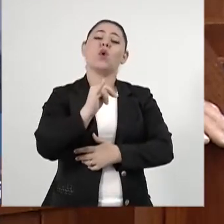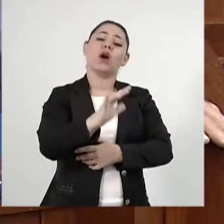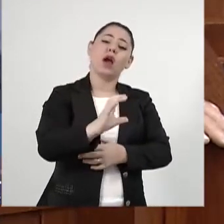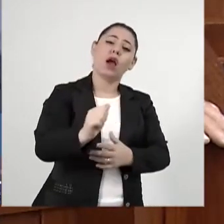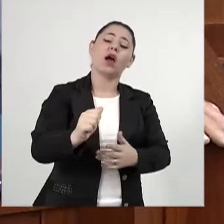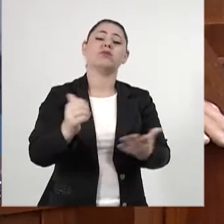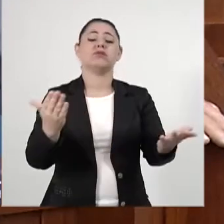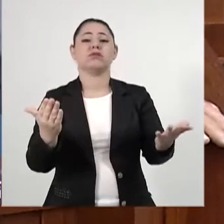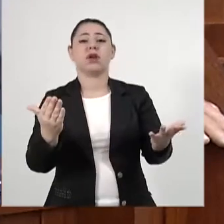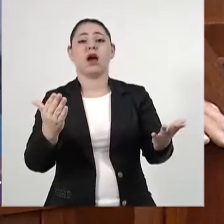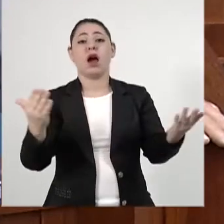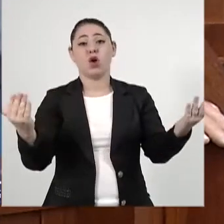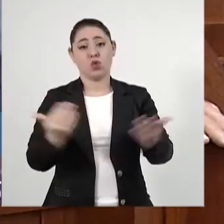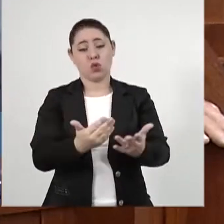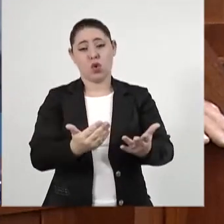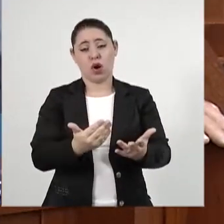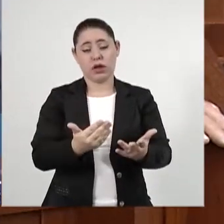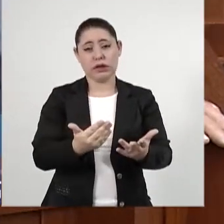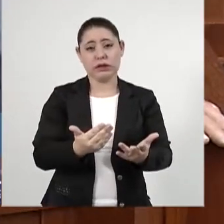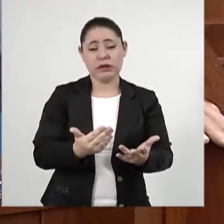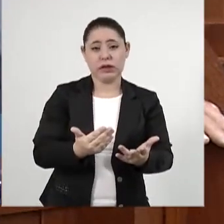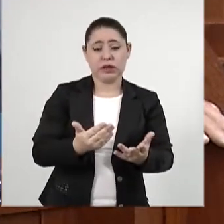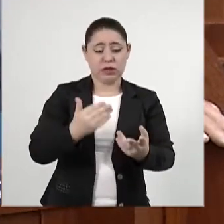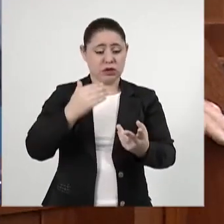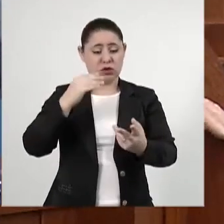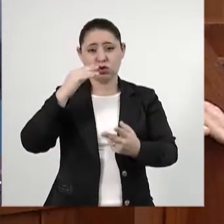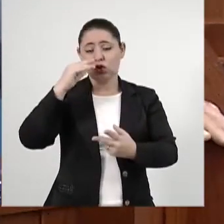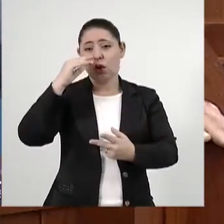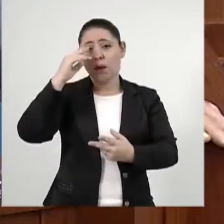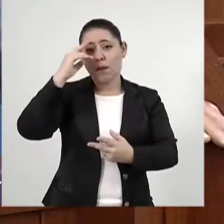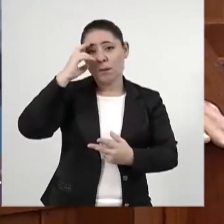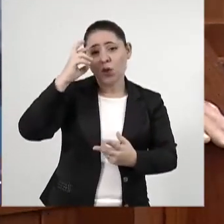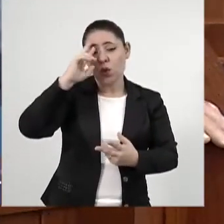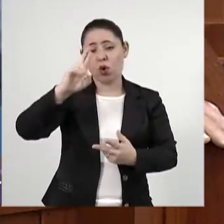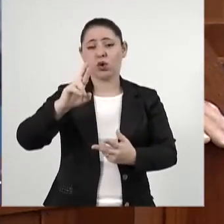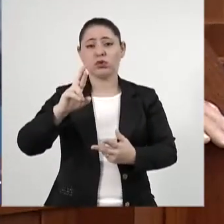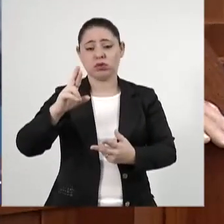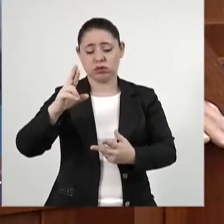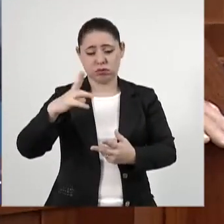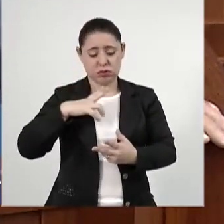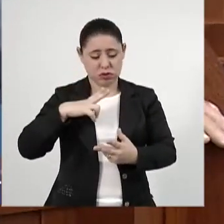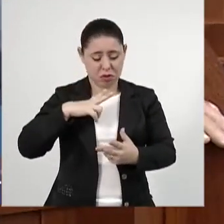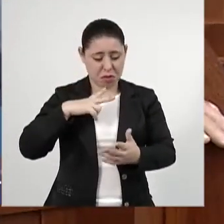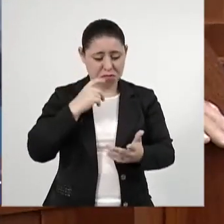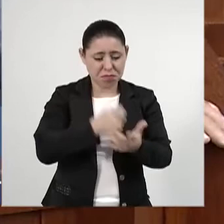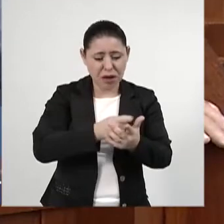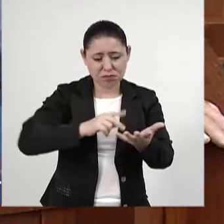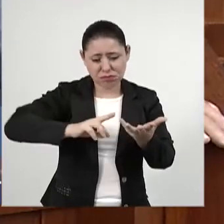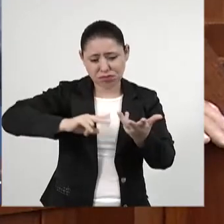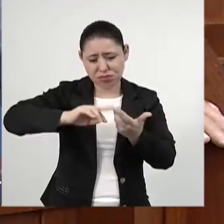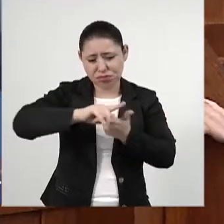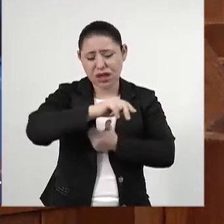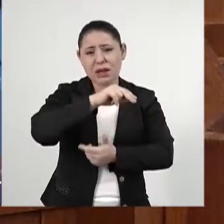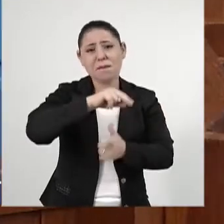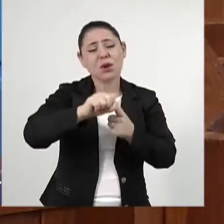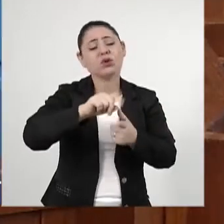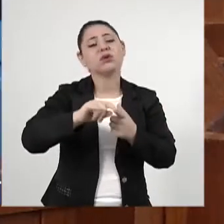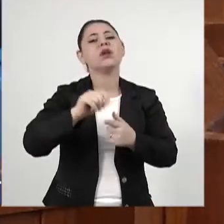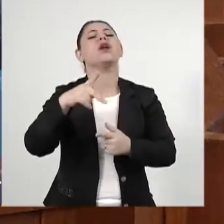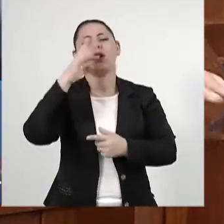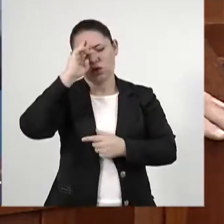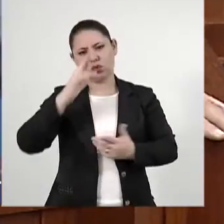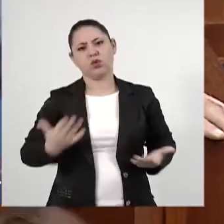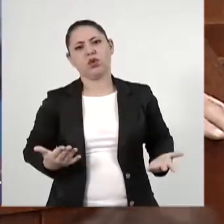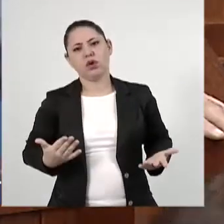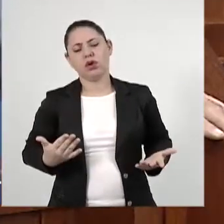rural. Agora, se o produtor rural faz o CAR, faz o ITR, paga o imposto, tal, quem que é o dono? Quem que é o dono? Para estar